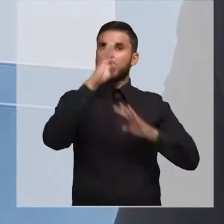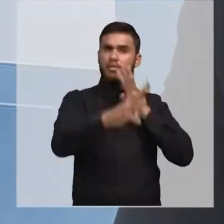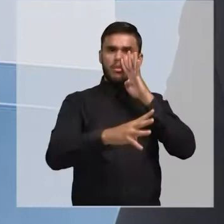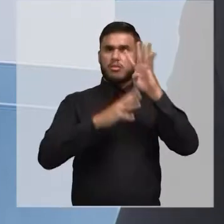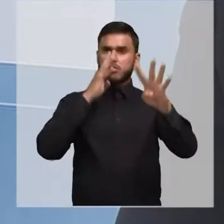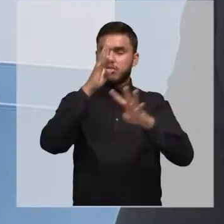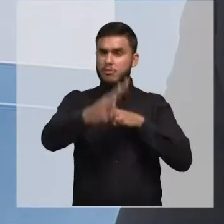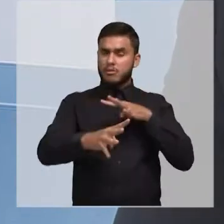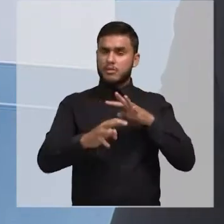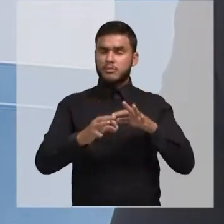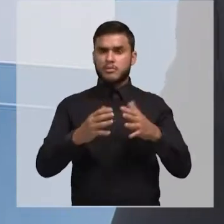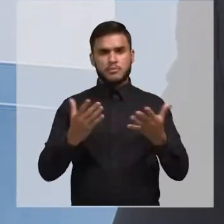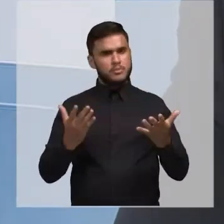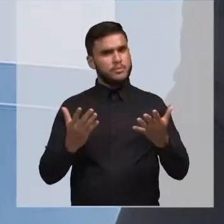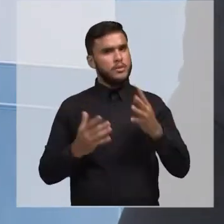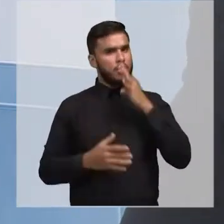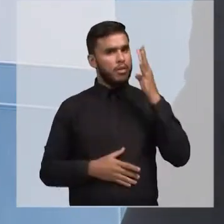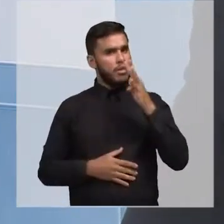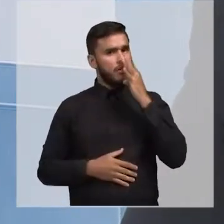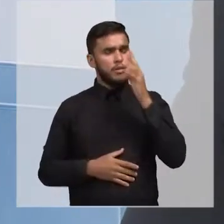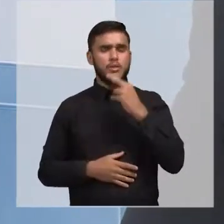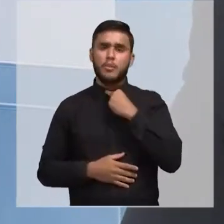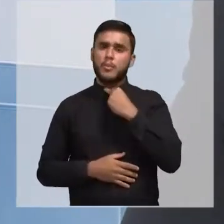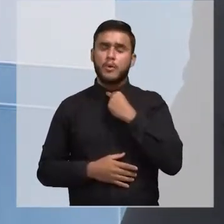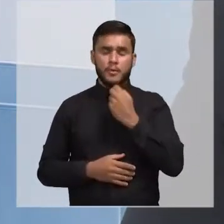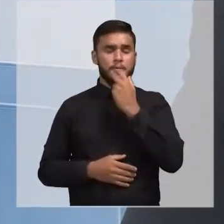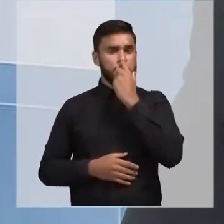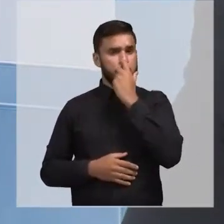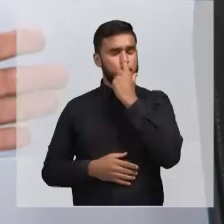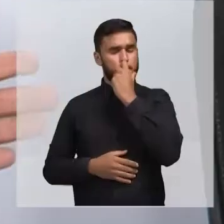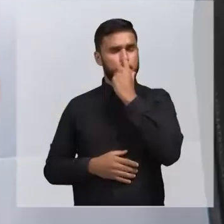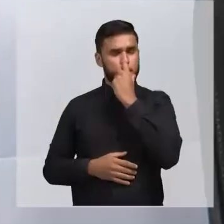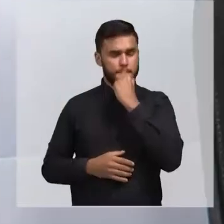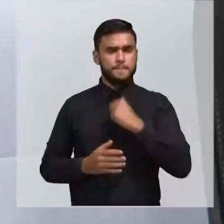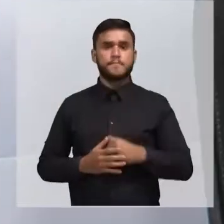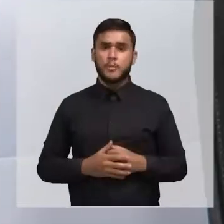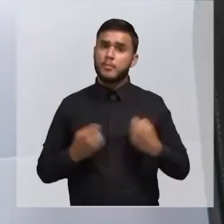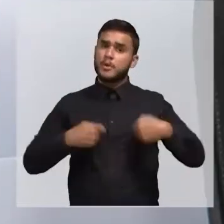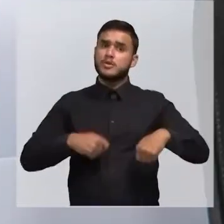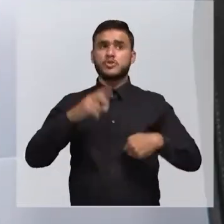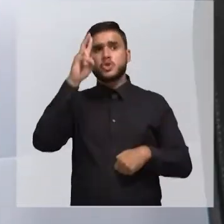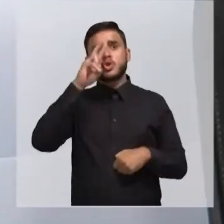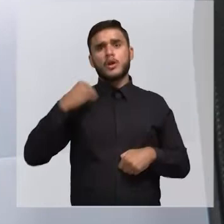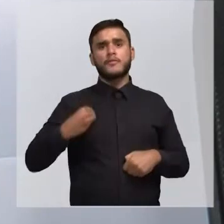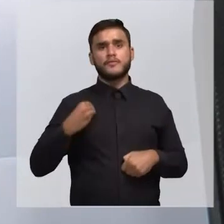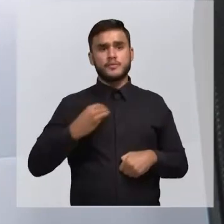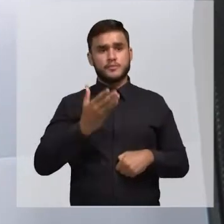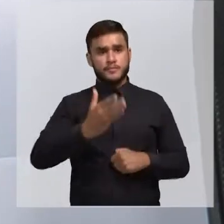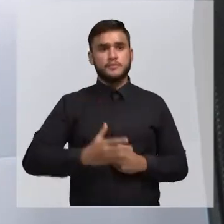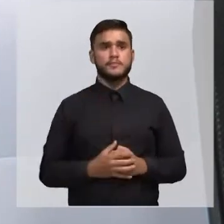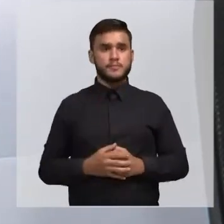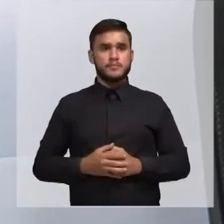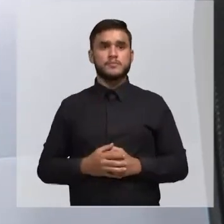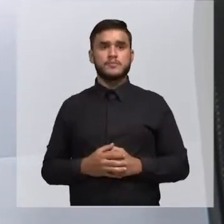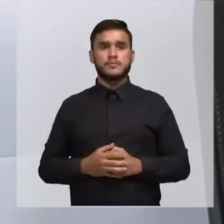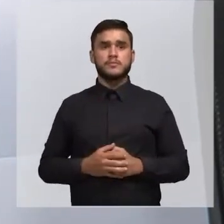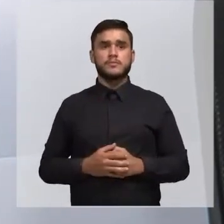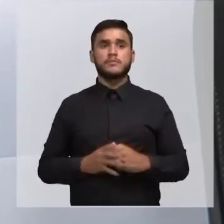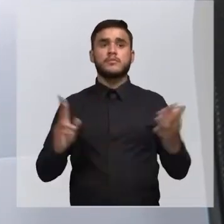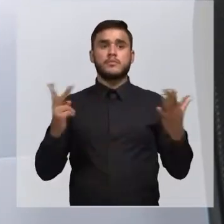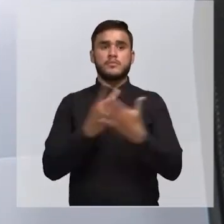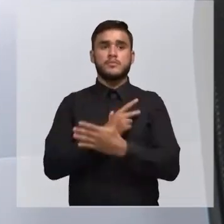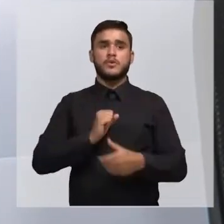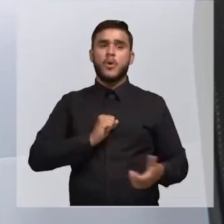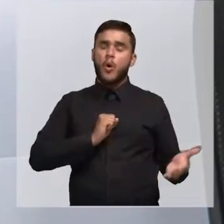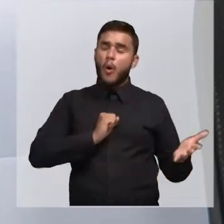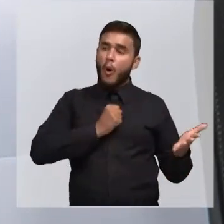individualidades e histórias das pessoas, né? E o pior não é isso, cara. Respeitar a história das pessoas. Né? A cultura do ódio é algo